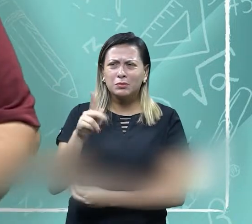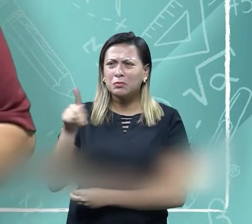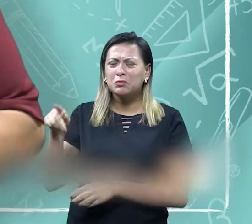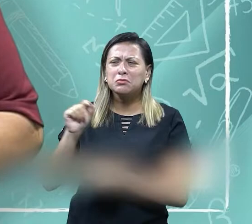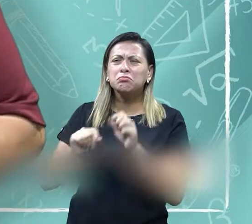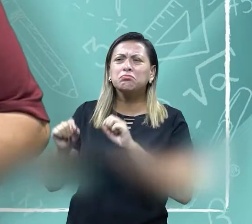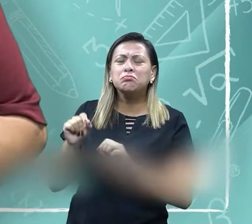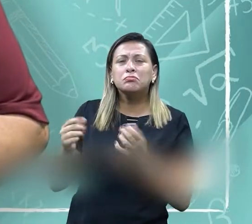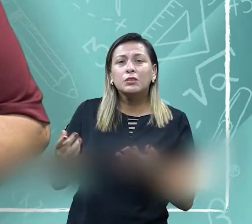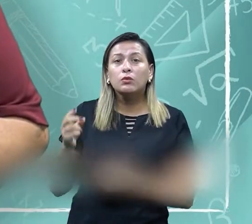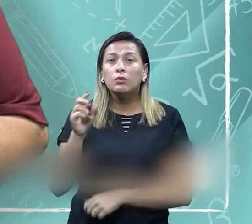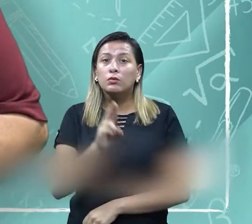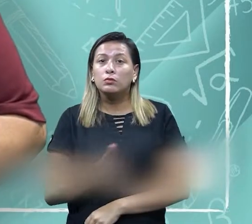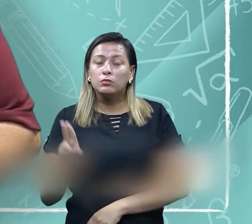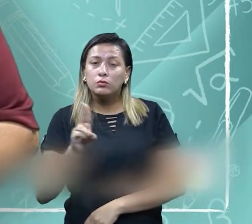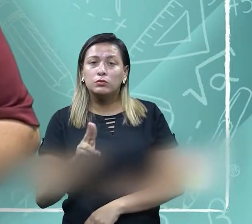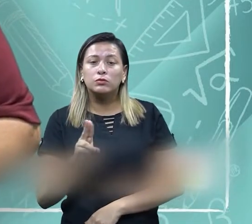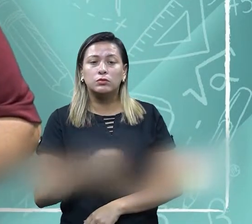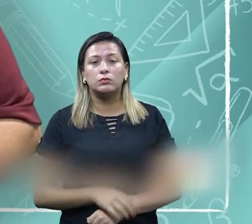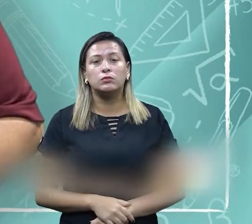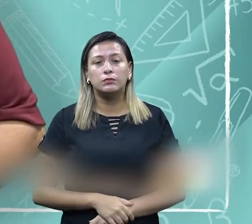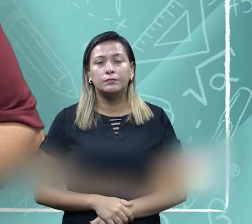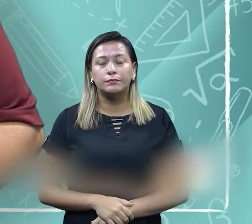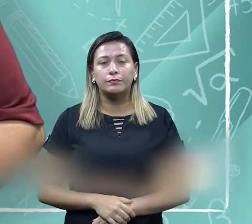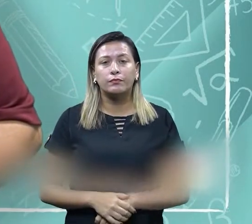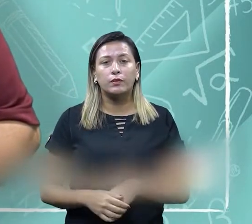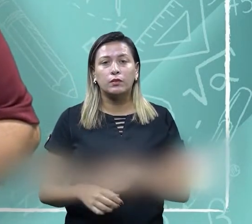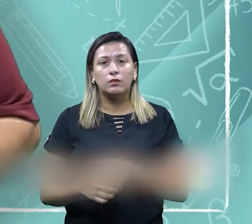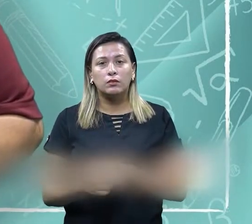misto? É quando se utiliza duas ou mais meios